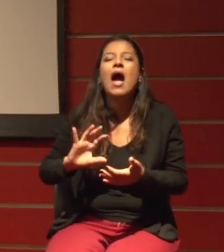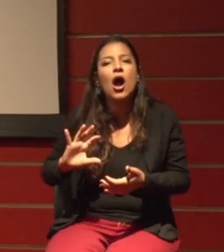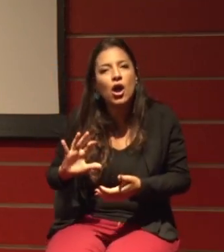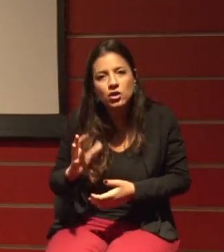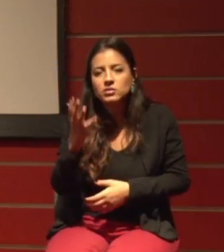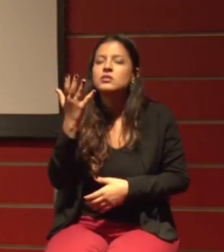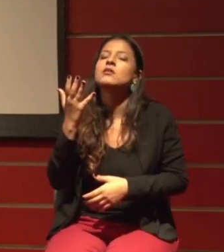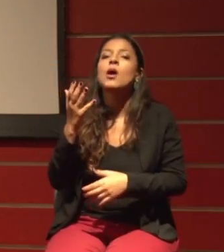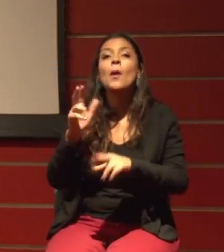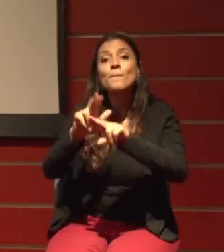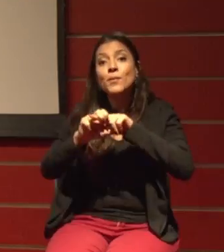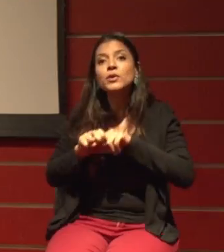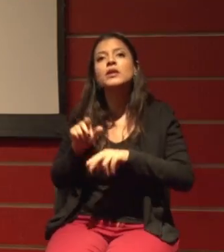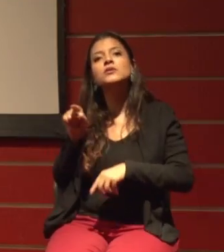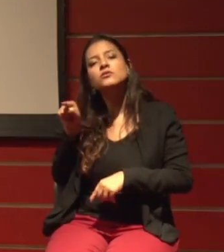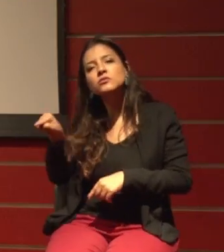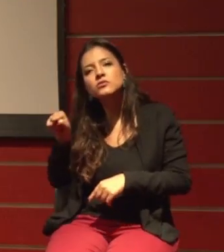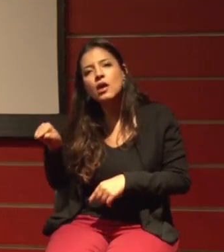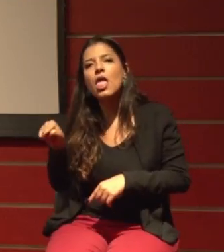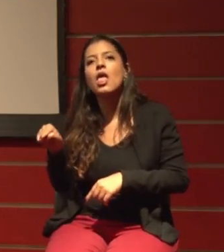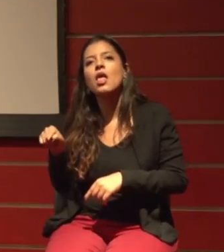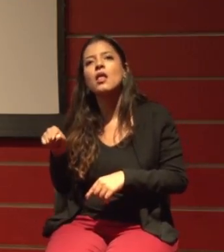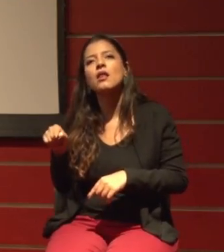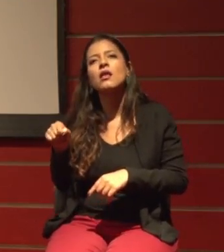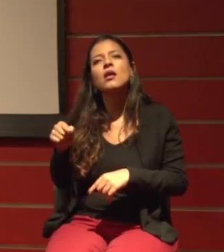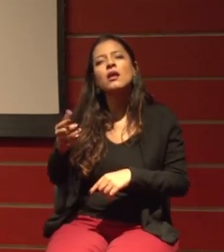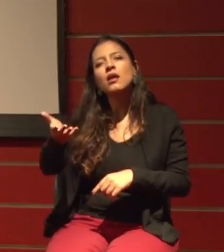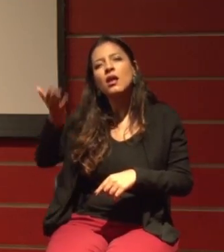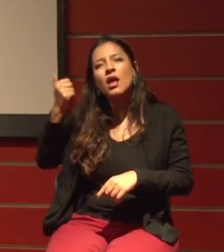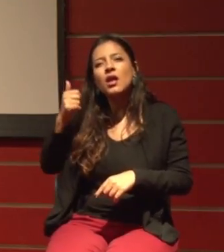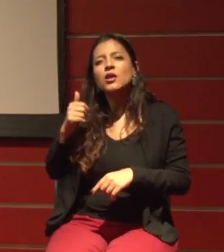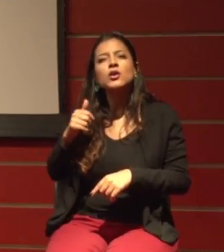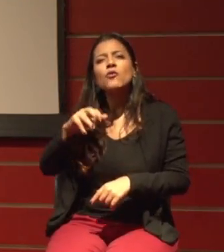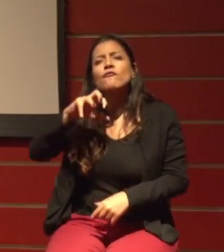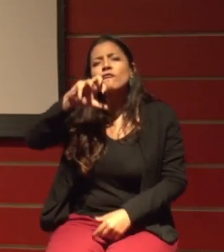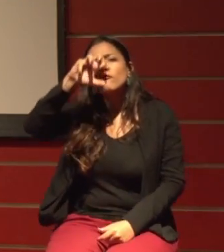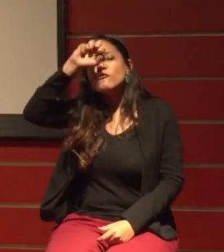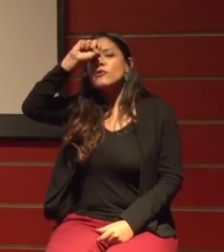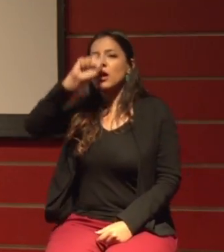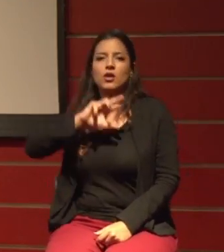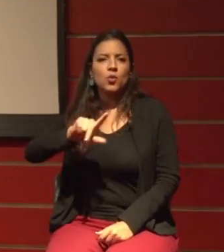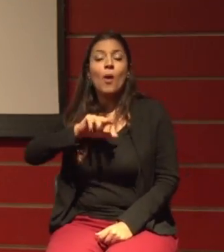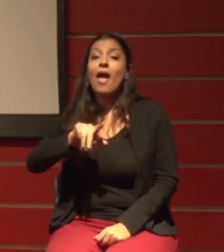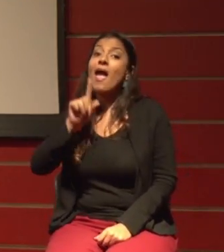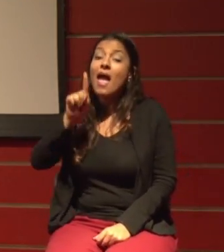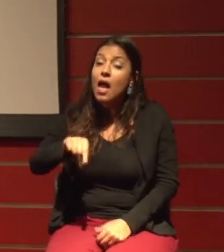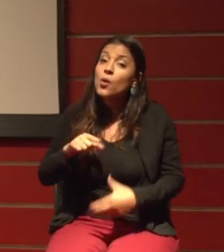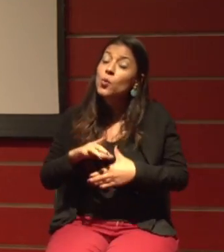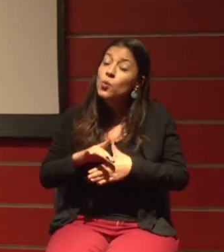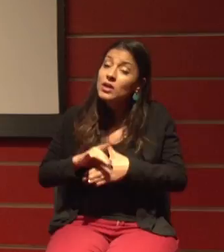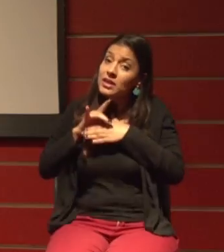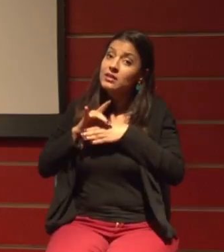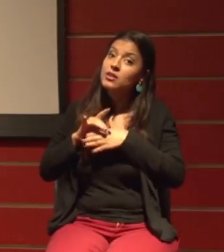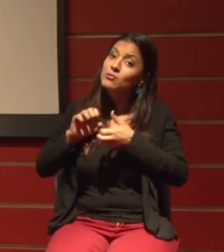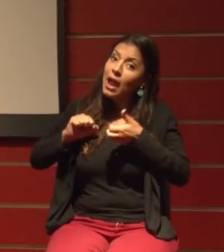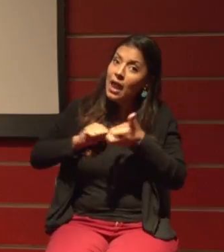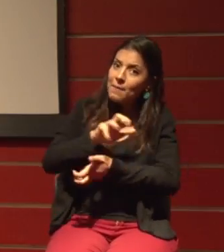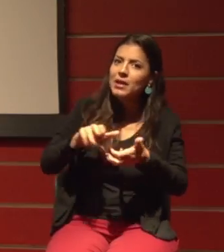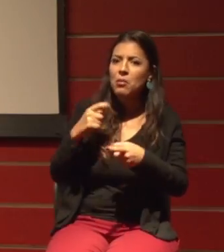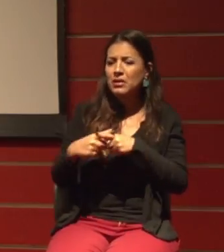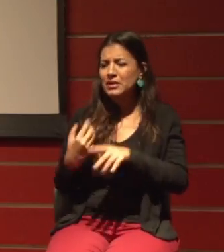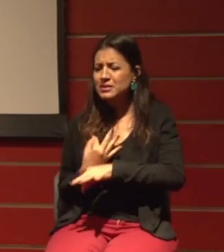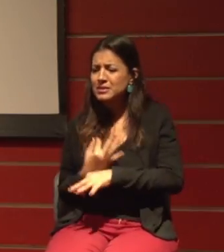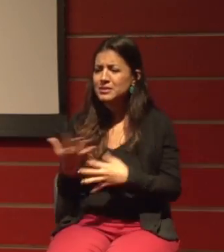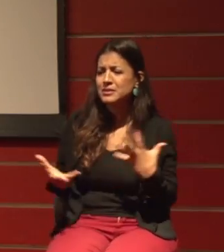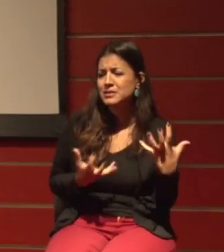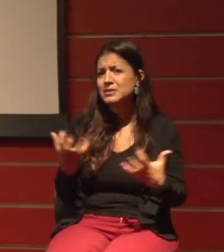que que o transformam eh não vingativo mas num líder de uma rebelião de uma situação que se torna insustentável ela chama